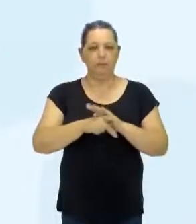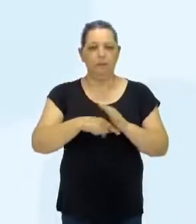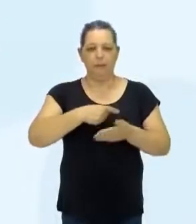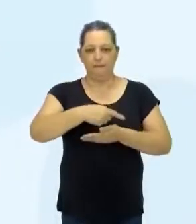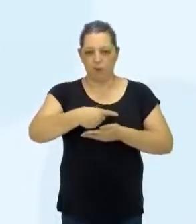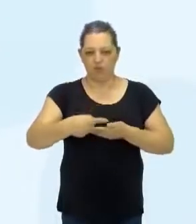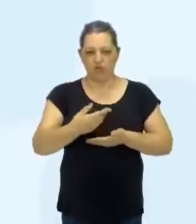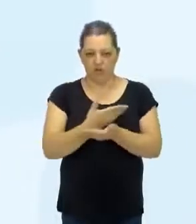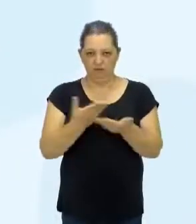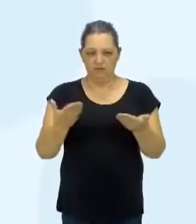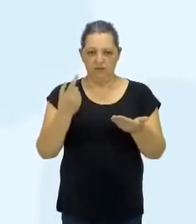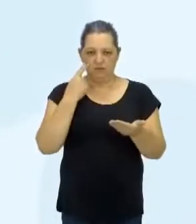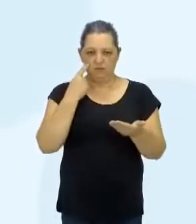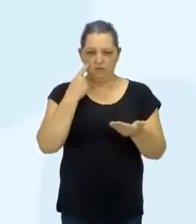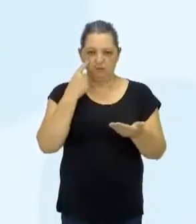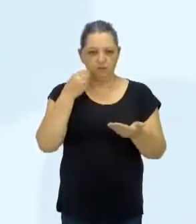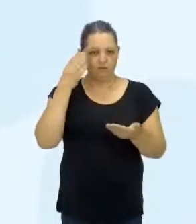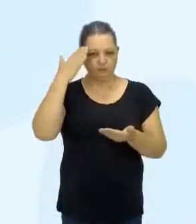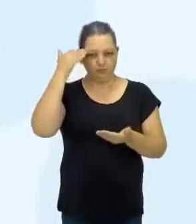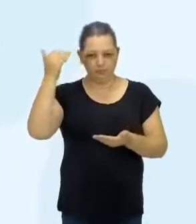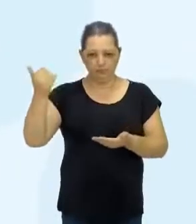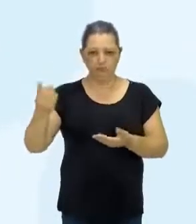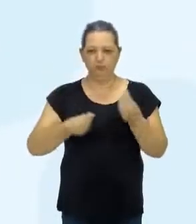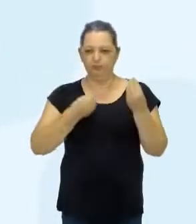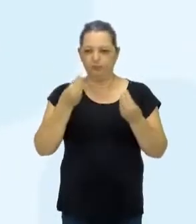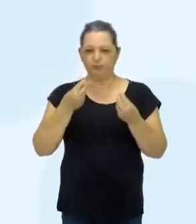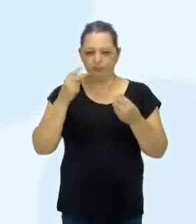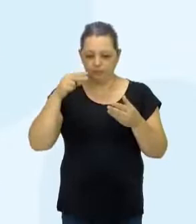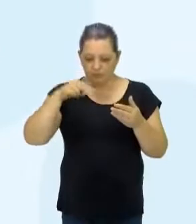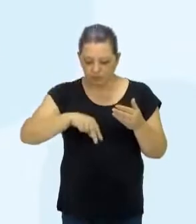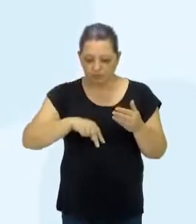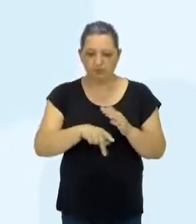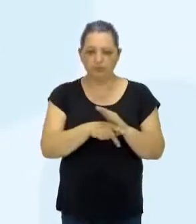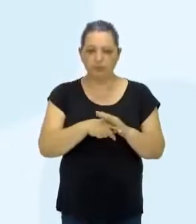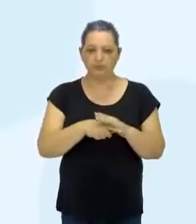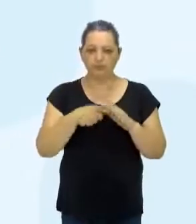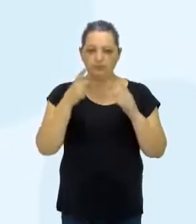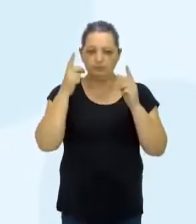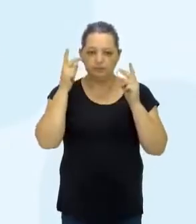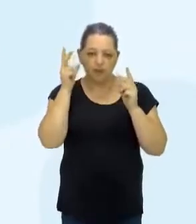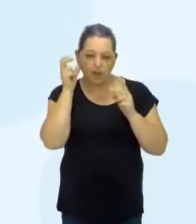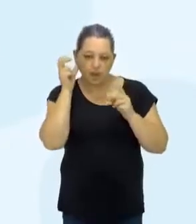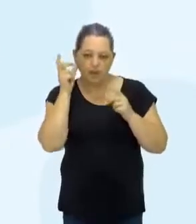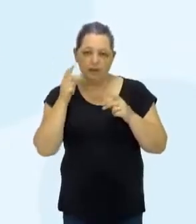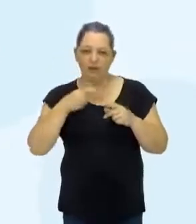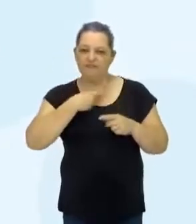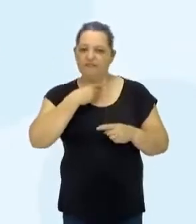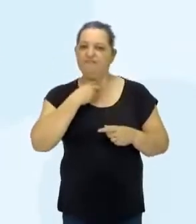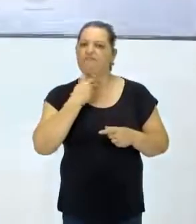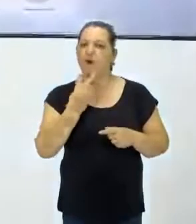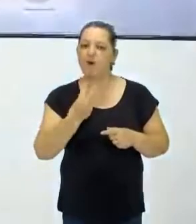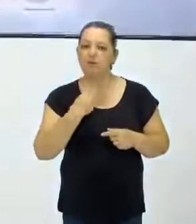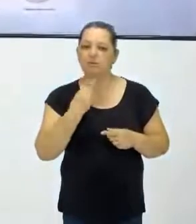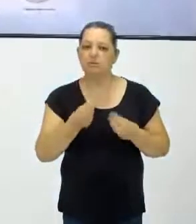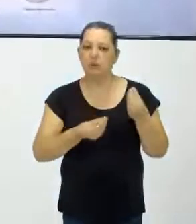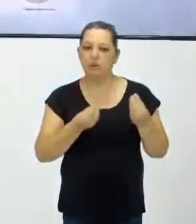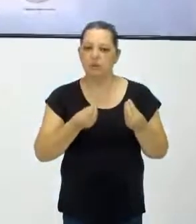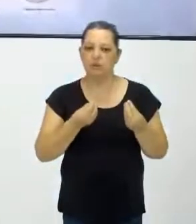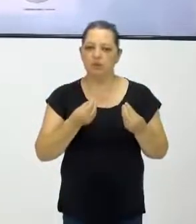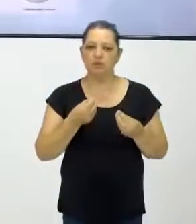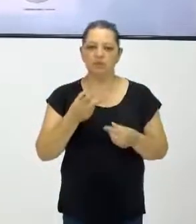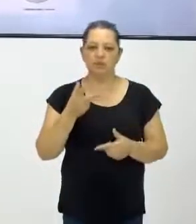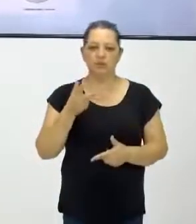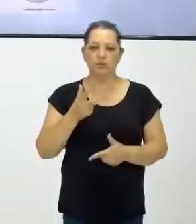é o famoso experimento de você enxergar a sua voz, tá? Então eu vou pedir pro pessoal rolar aí, rola pra mim esse vídeo aí pra gente